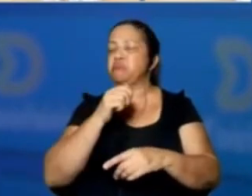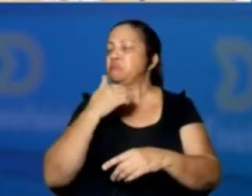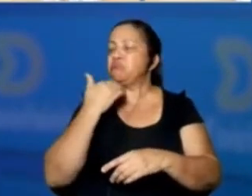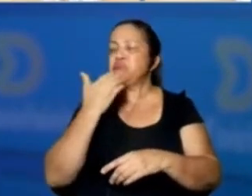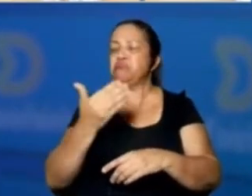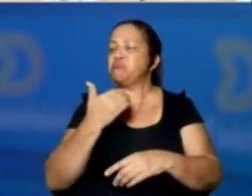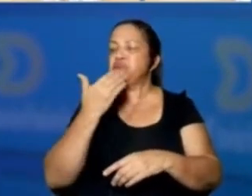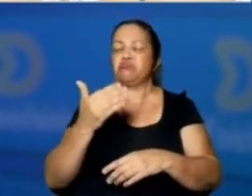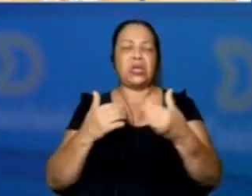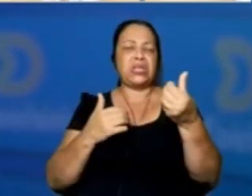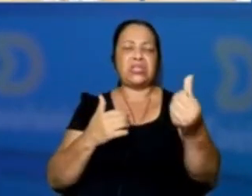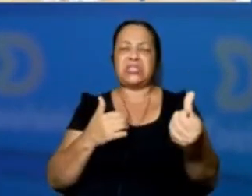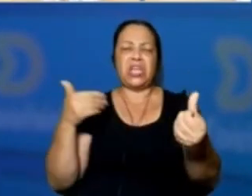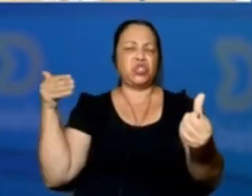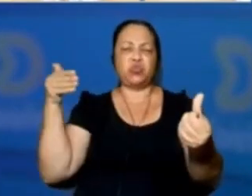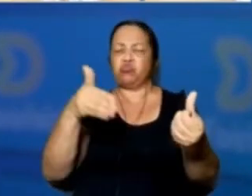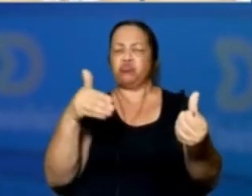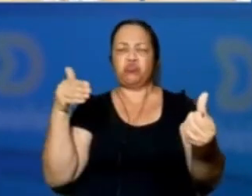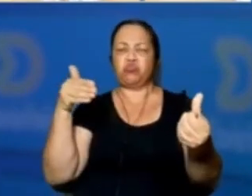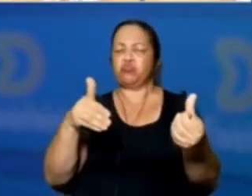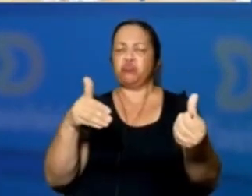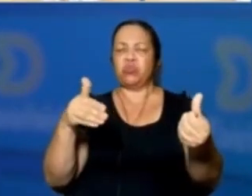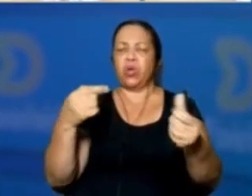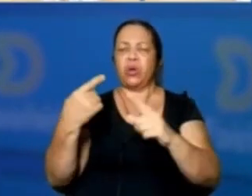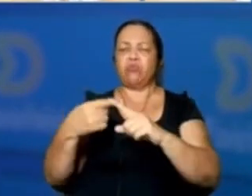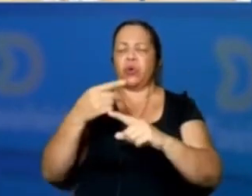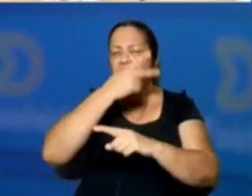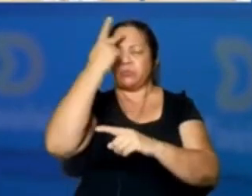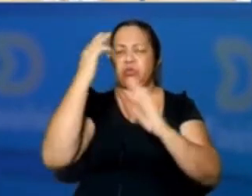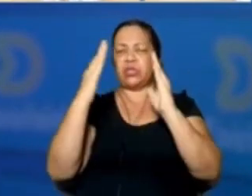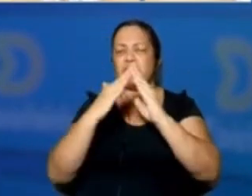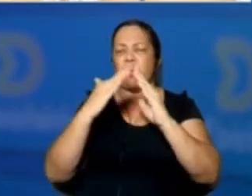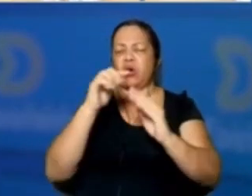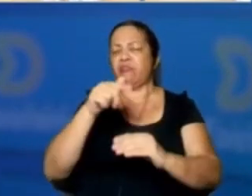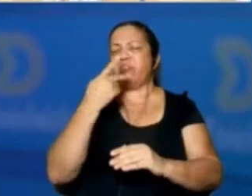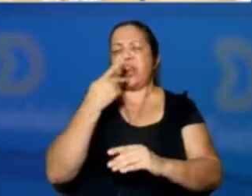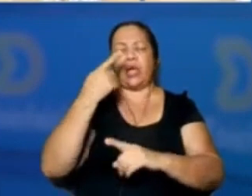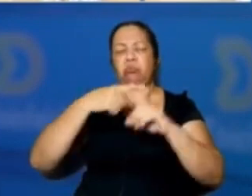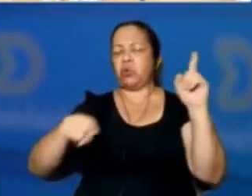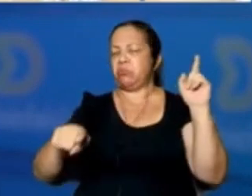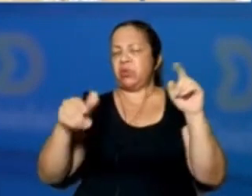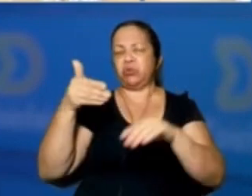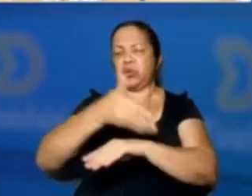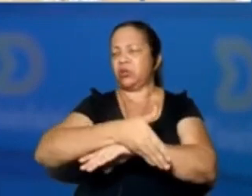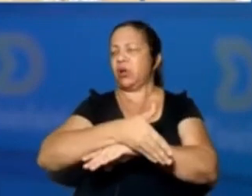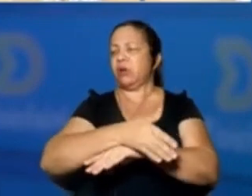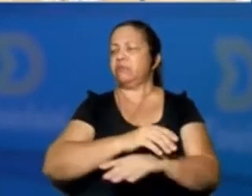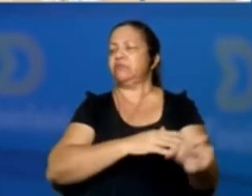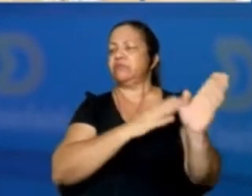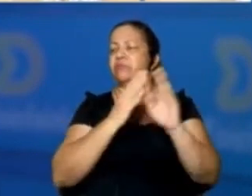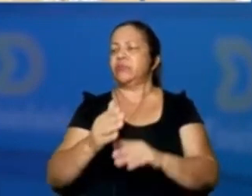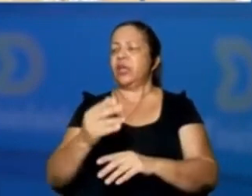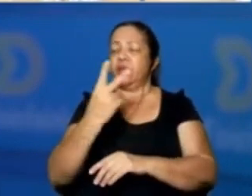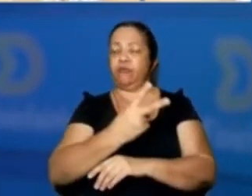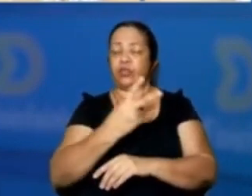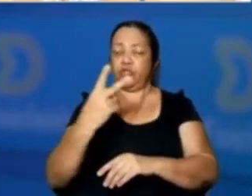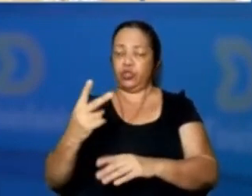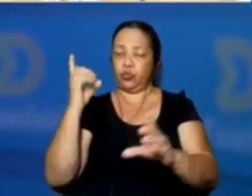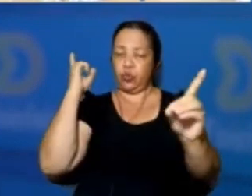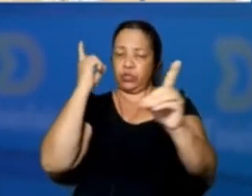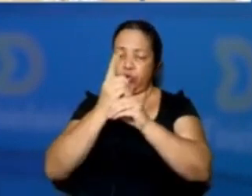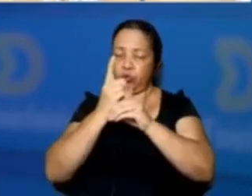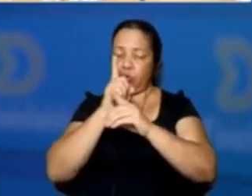porque os ocupantes não liberaram. A gente trouxe mais 22 nascentes